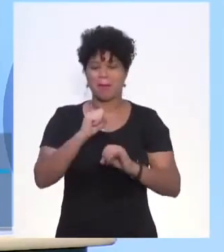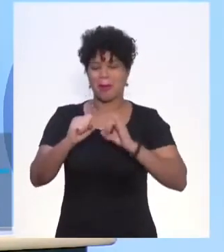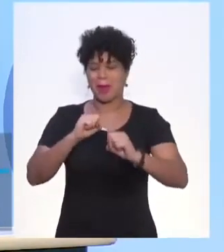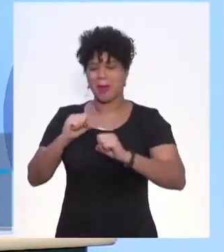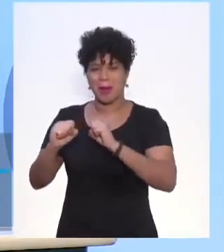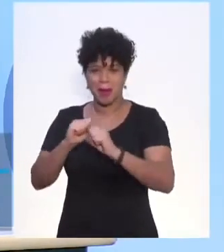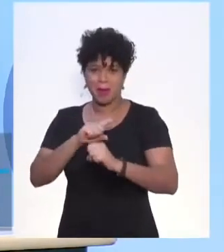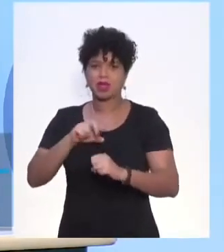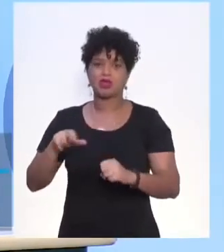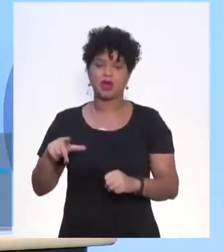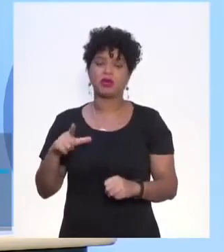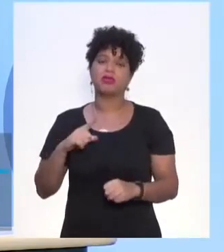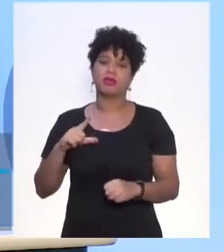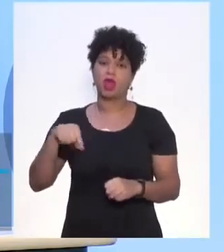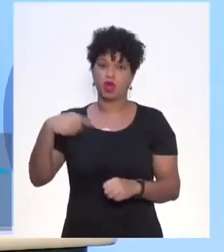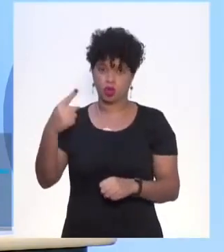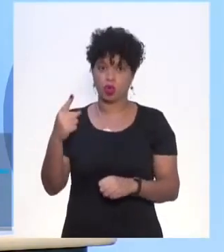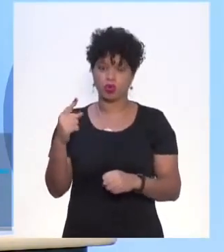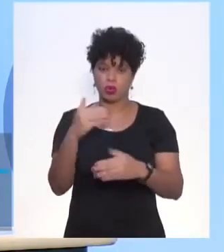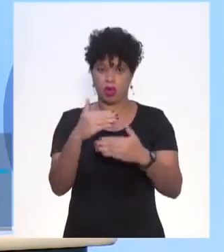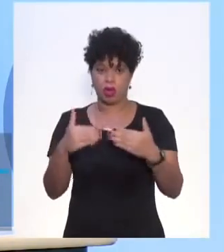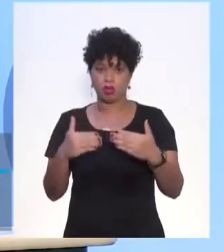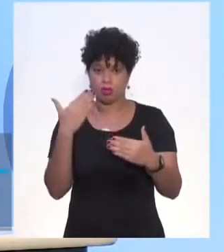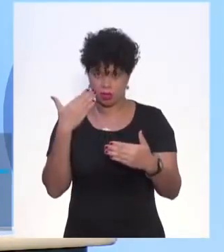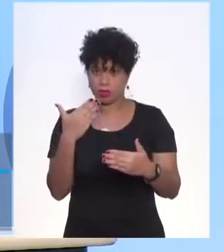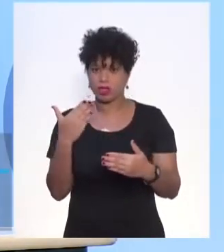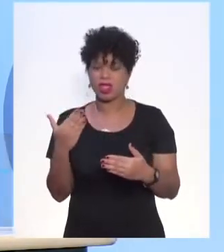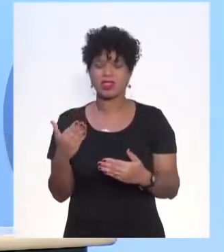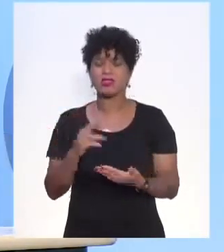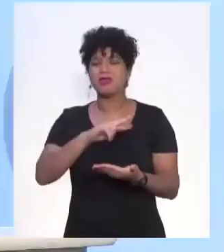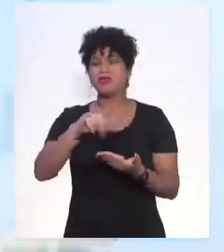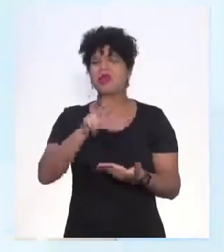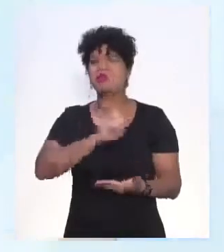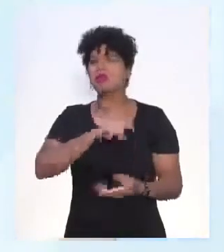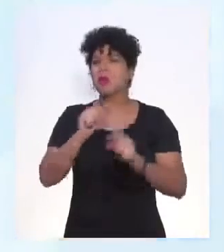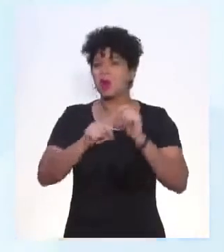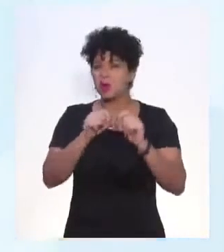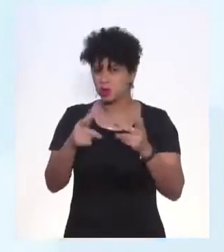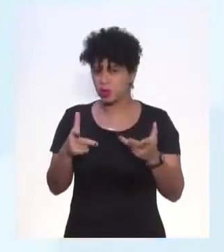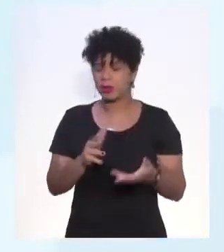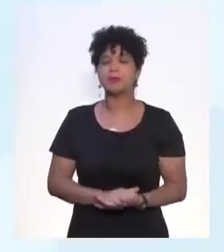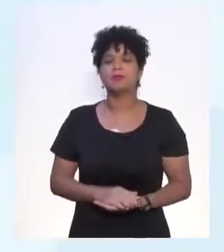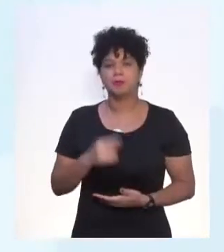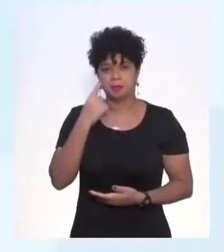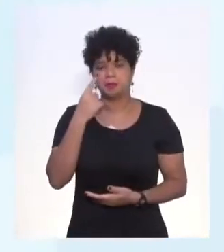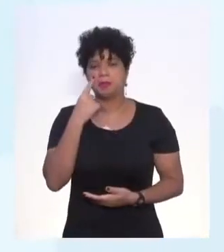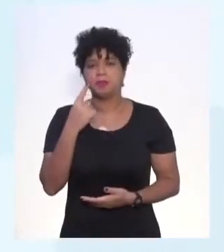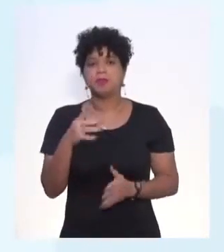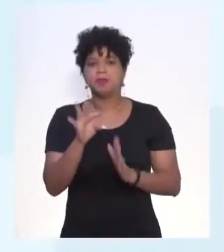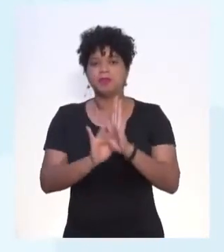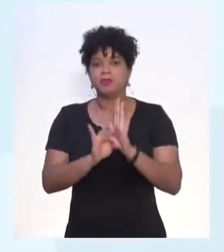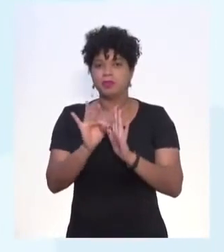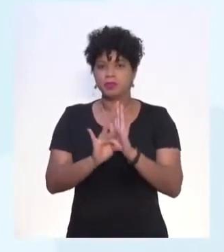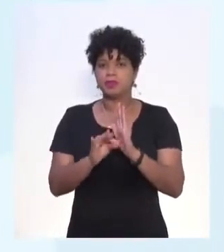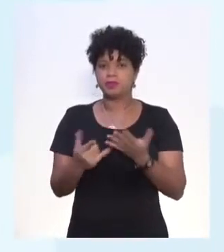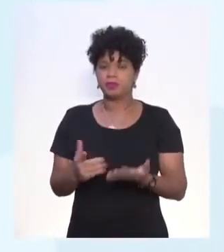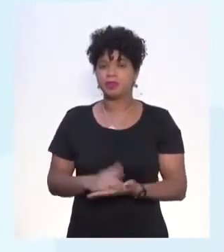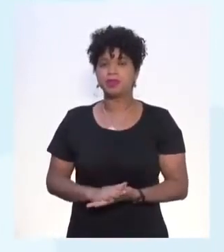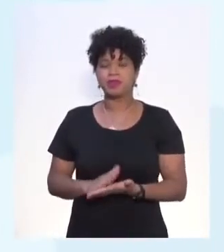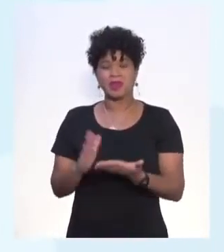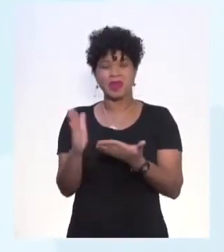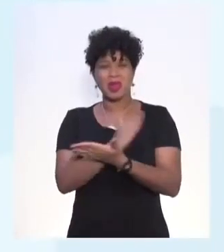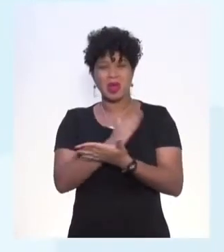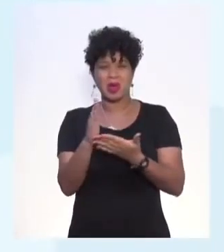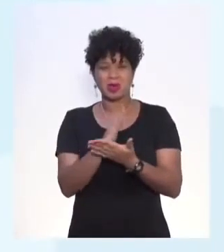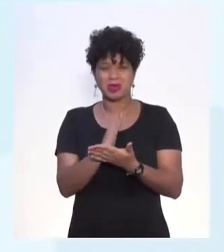gente vai ver aí no nosso próximo slide, retomando um pouquinho a questão da colonização dos belgas no Congo, né? Nós tivemos uma